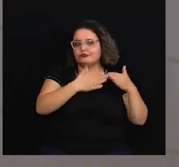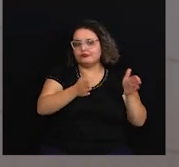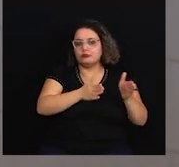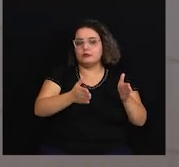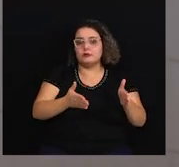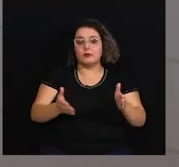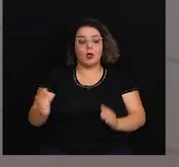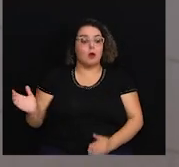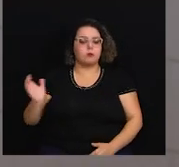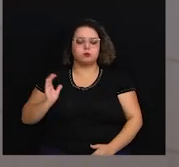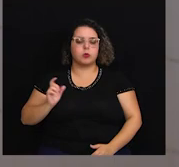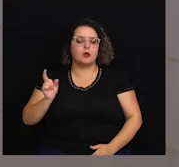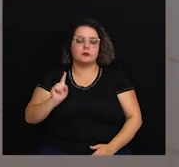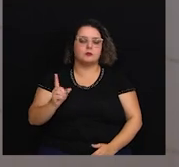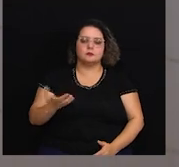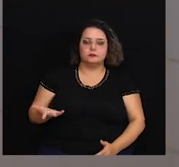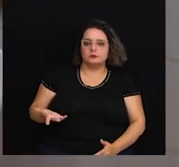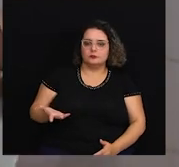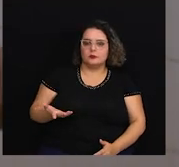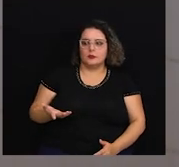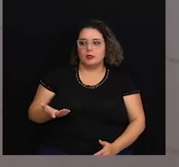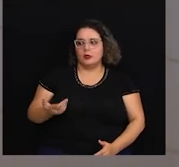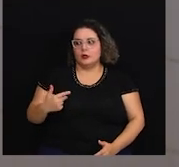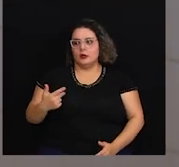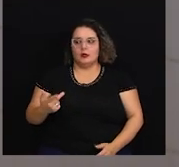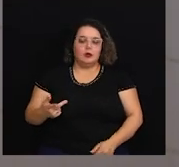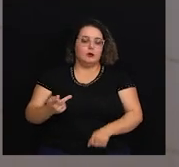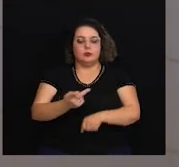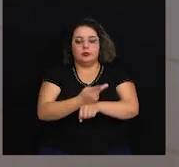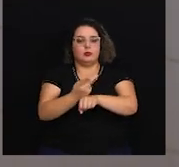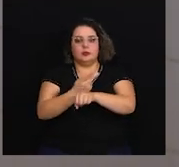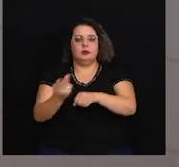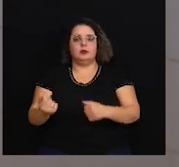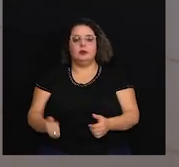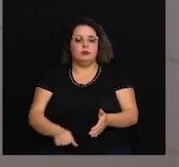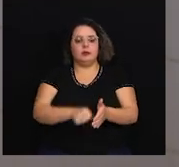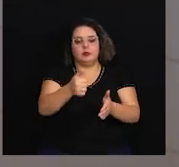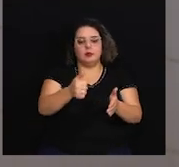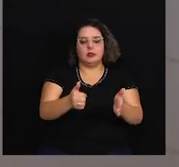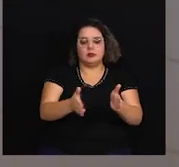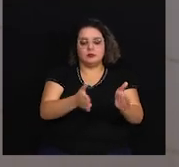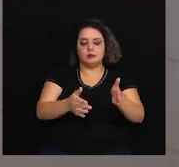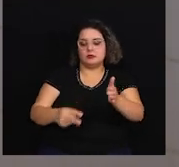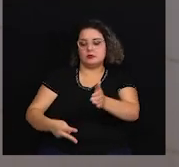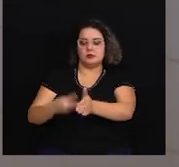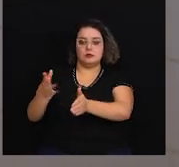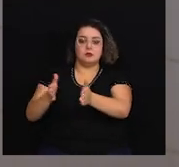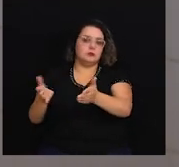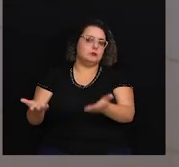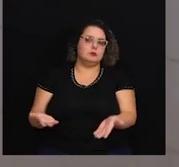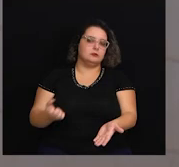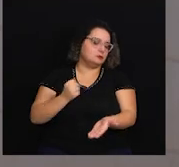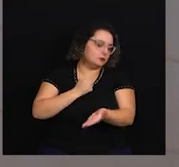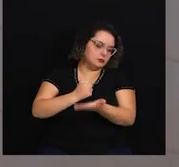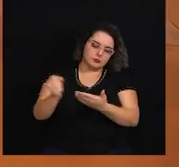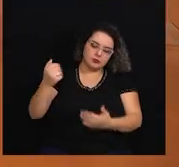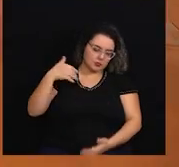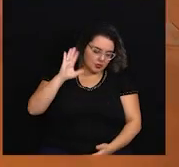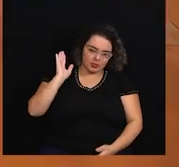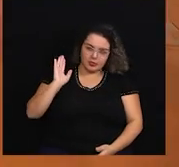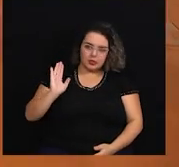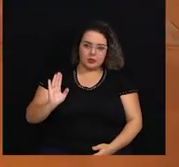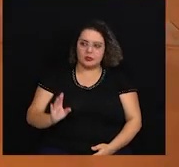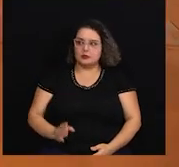milionário aqui não então eu vou ficar aí correndo correndo atrás do que você vai para a segunda divisão terceira divisão e já foi o bonde já passou